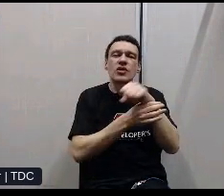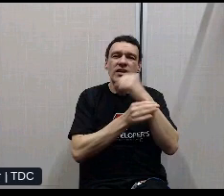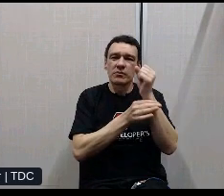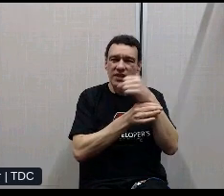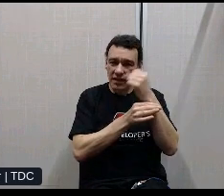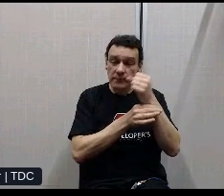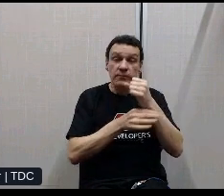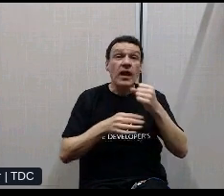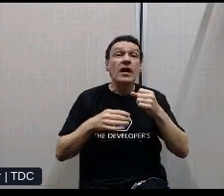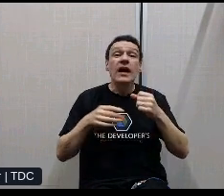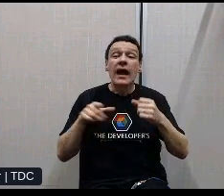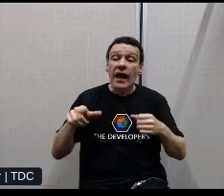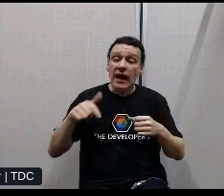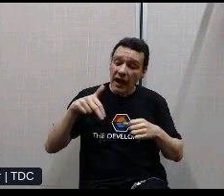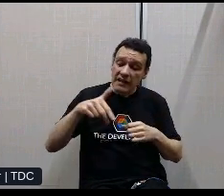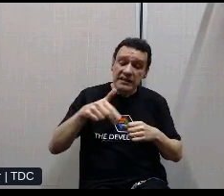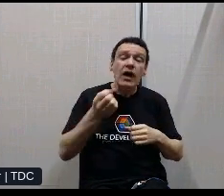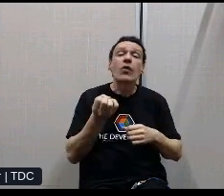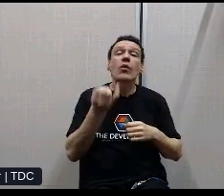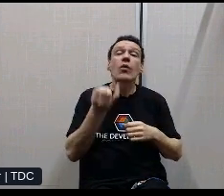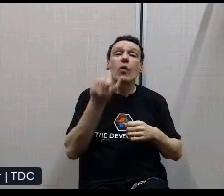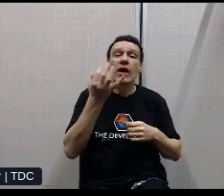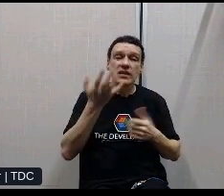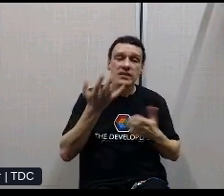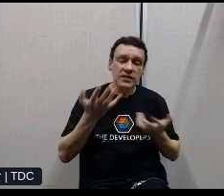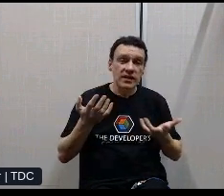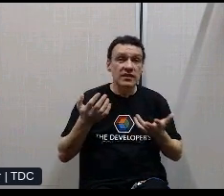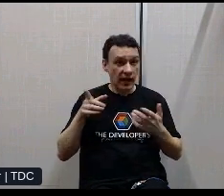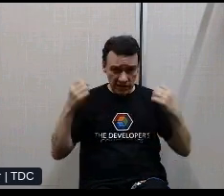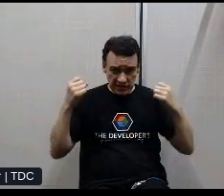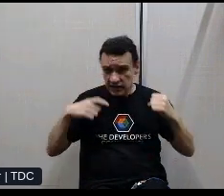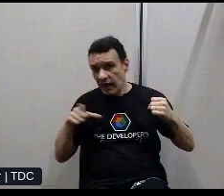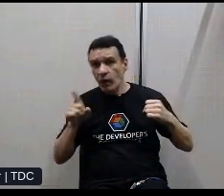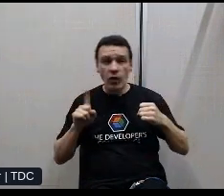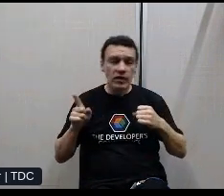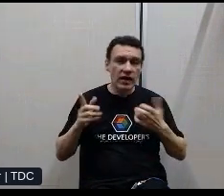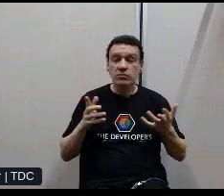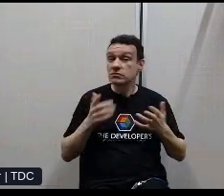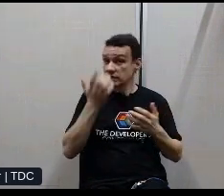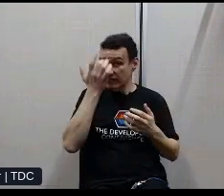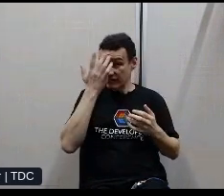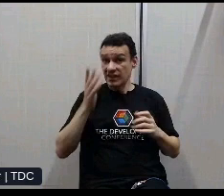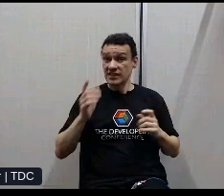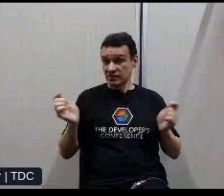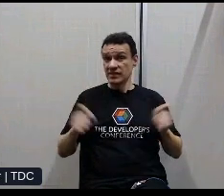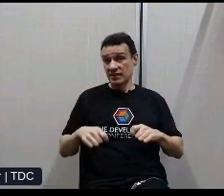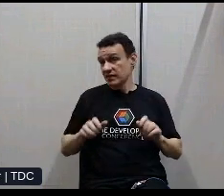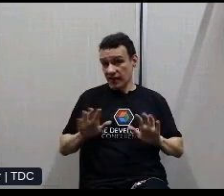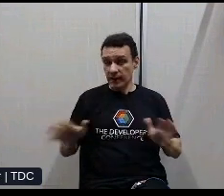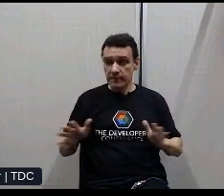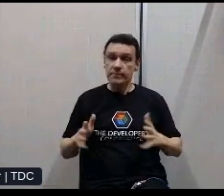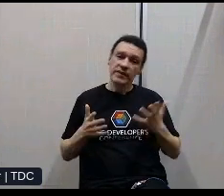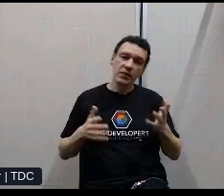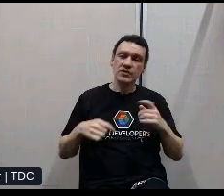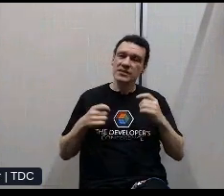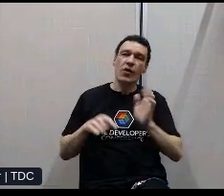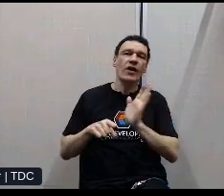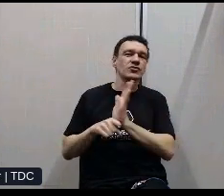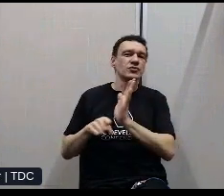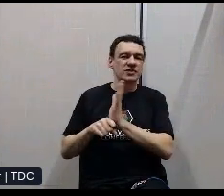ela está fazendo, se ela está exercitando. Então, ali você também tem essa saída de ajuda, até mesmo